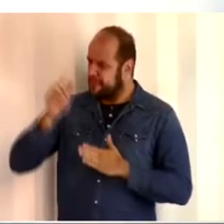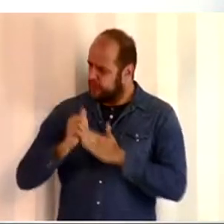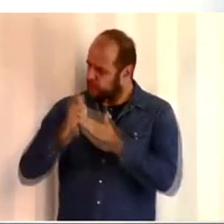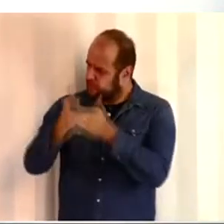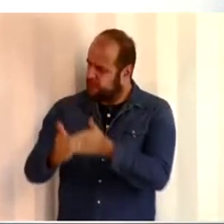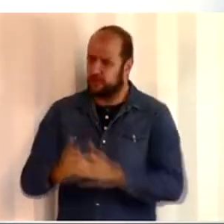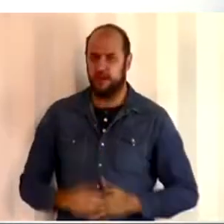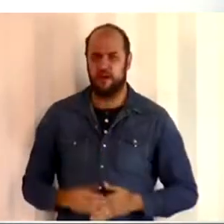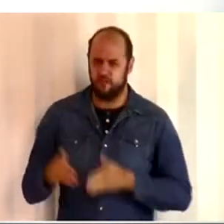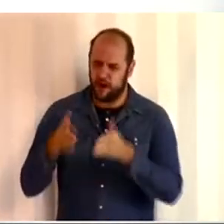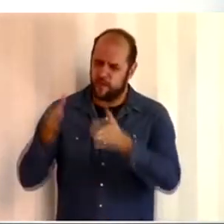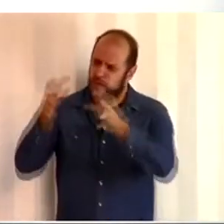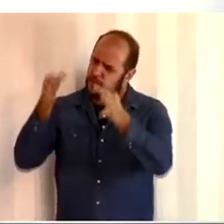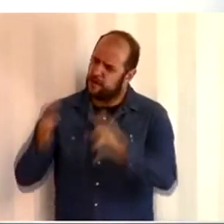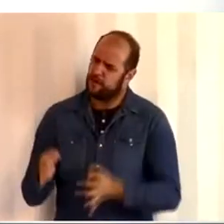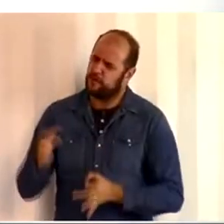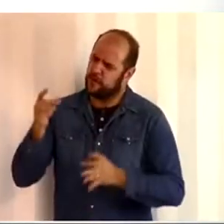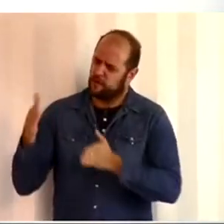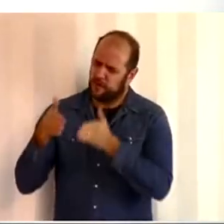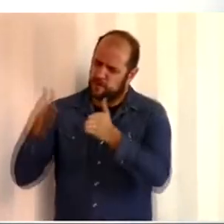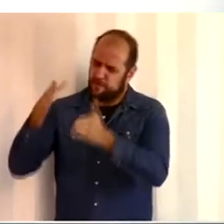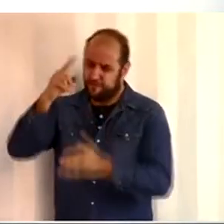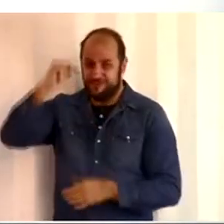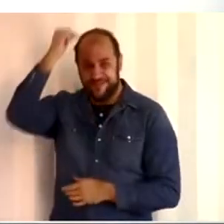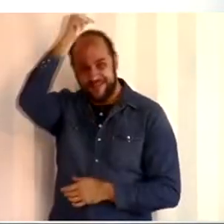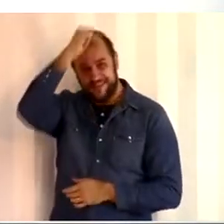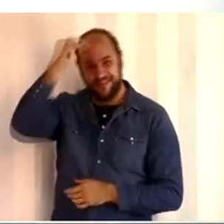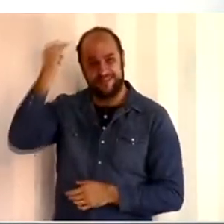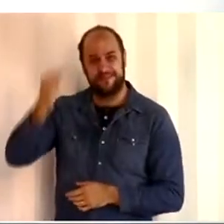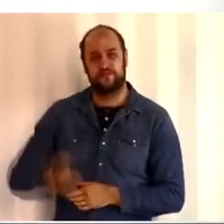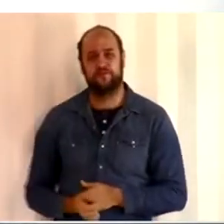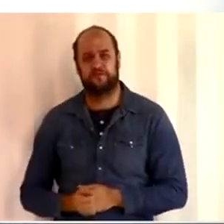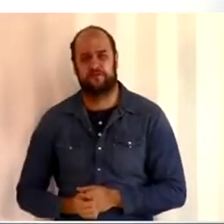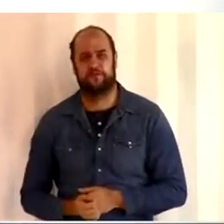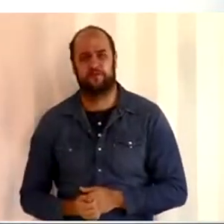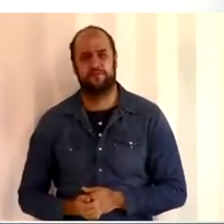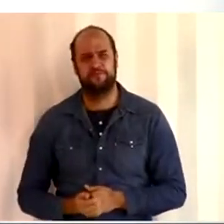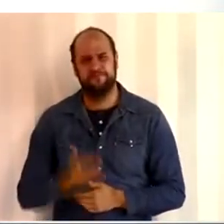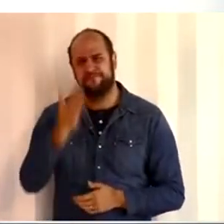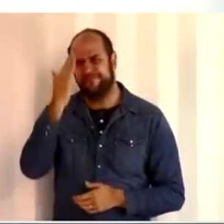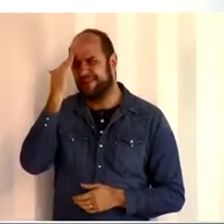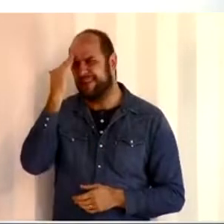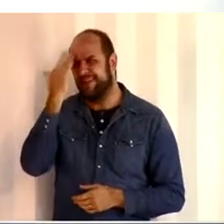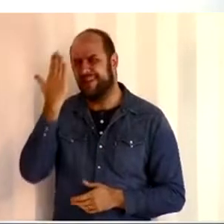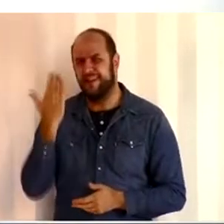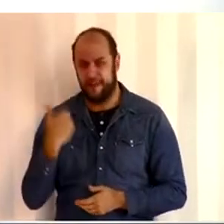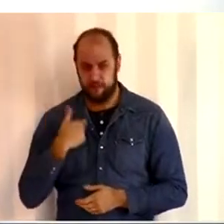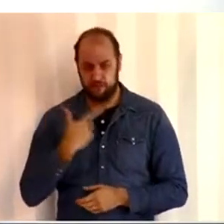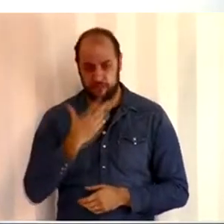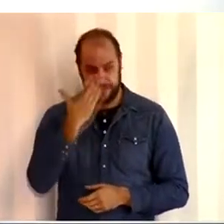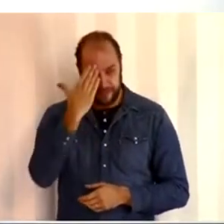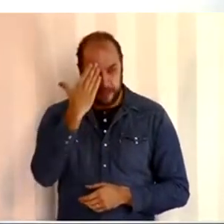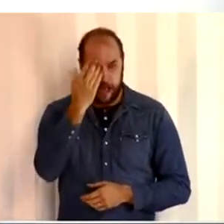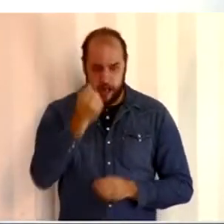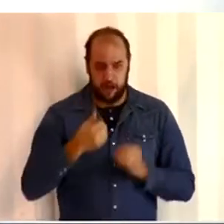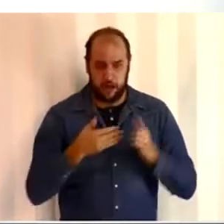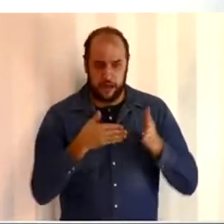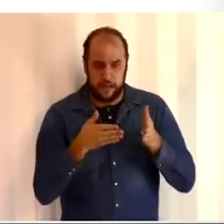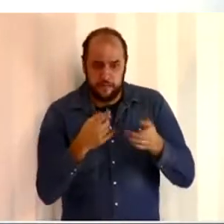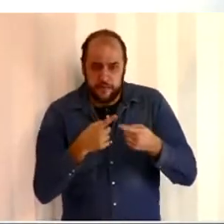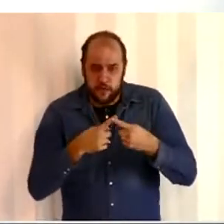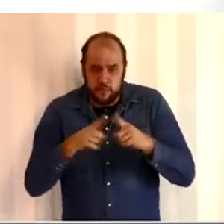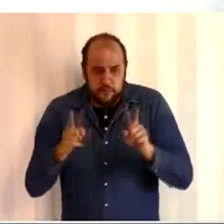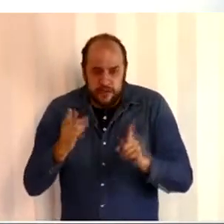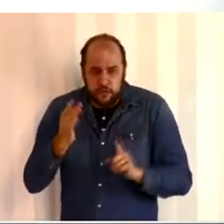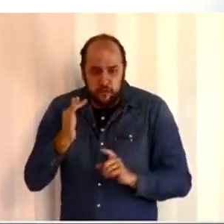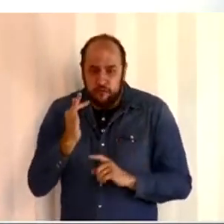pelo Teu caminho. Teu caminho é perfeito, o Teu caminho é de santidade. Por mais que eu saiba o que eu estou fazendo, eu não sei, porque minha